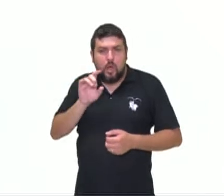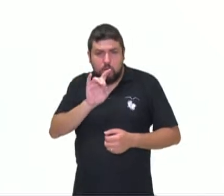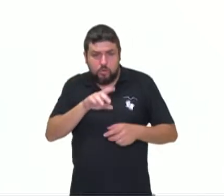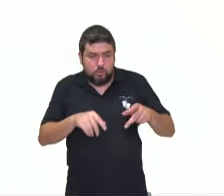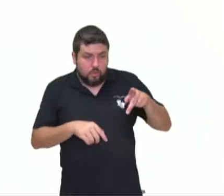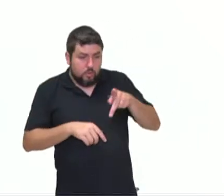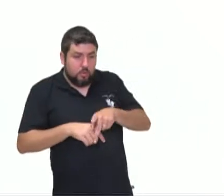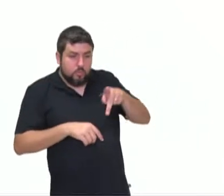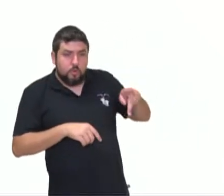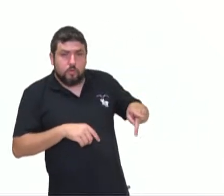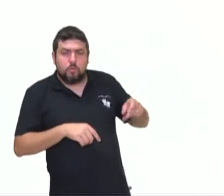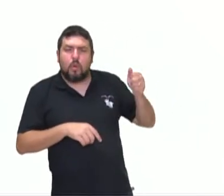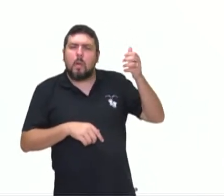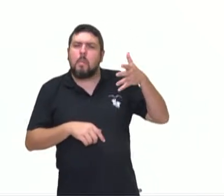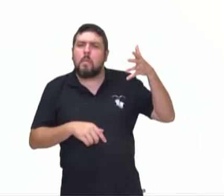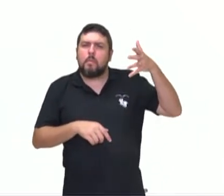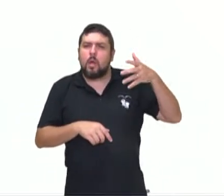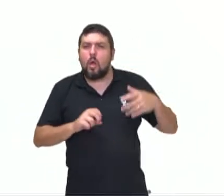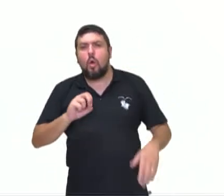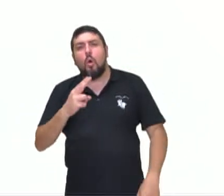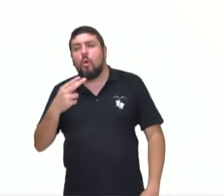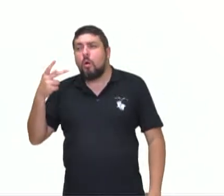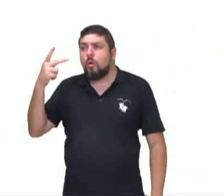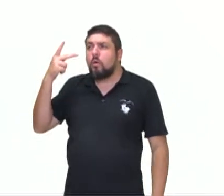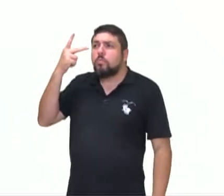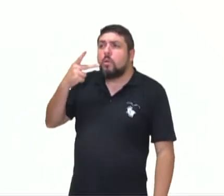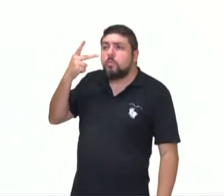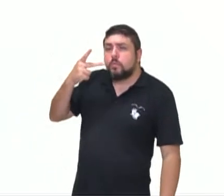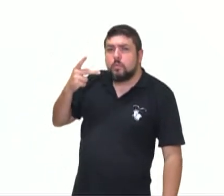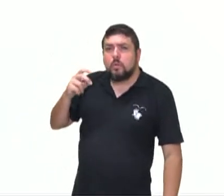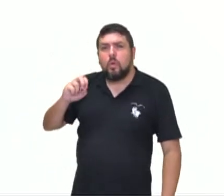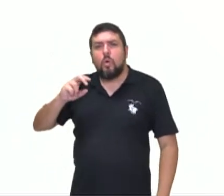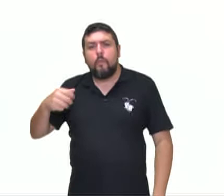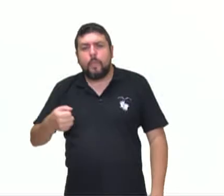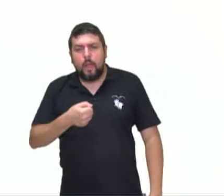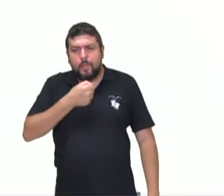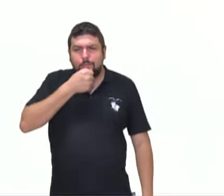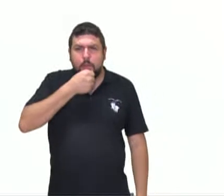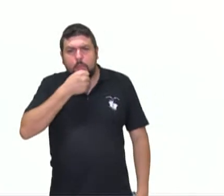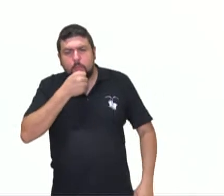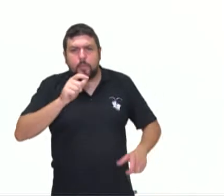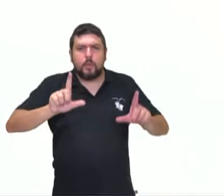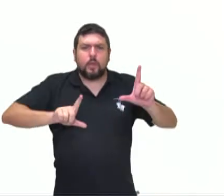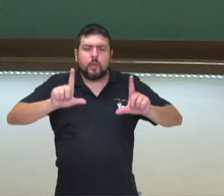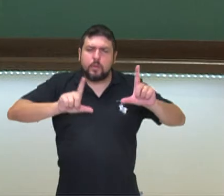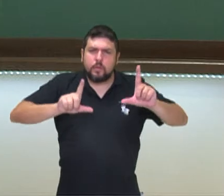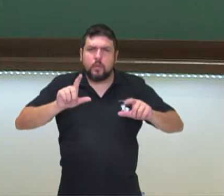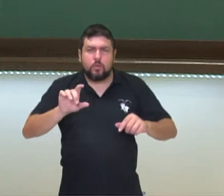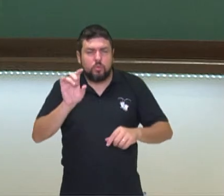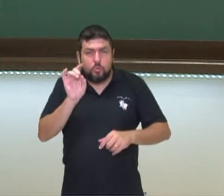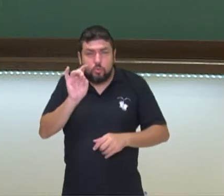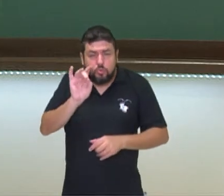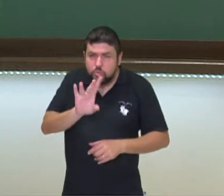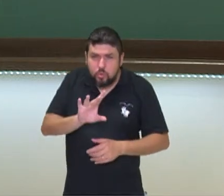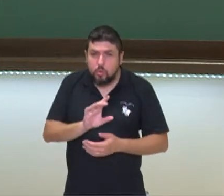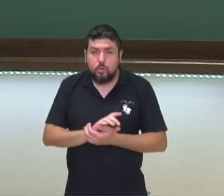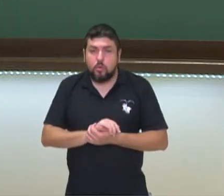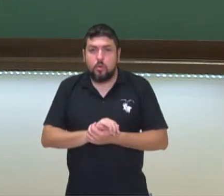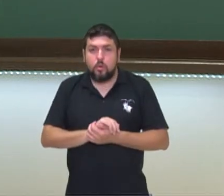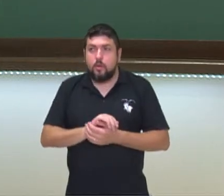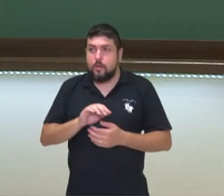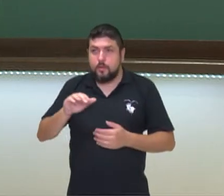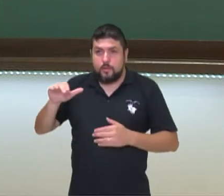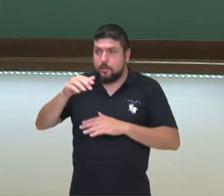professores, para os políticos, para os comunicadores, para os palestrantes. Não é mais uma habilidade que somente